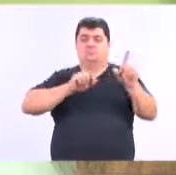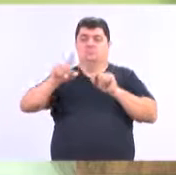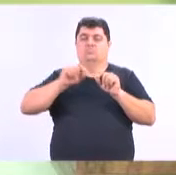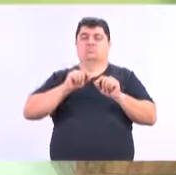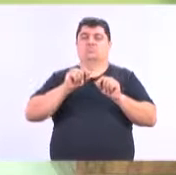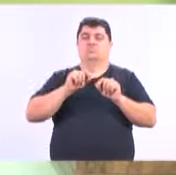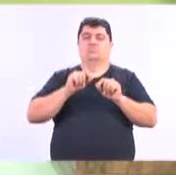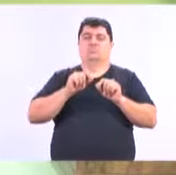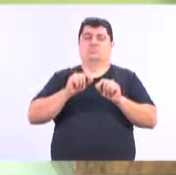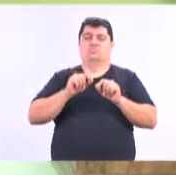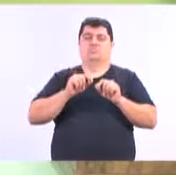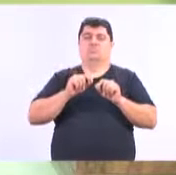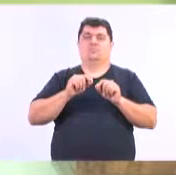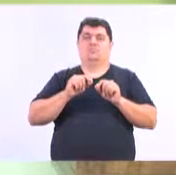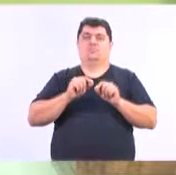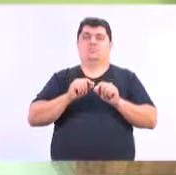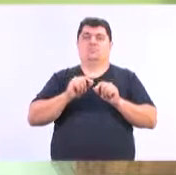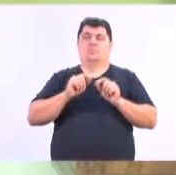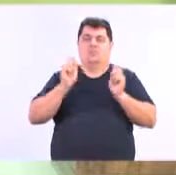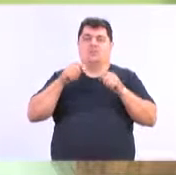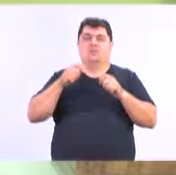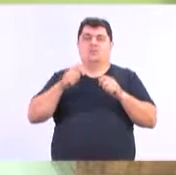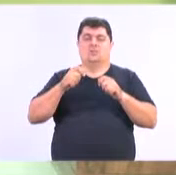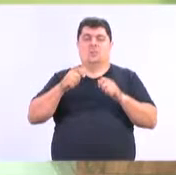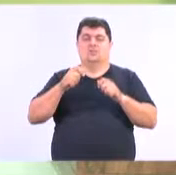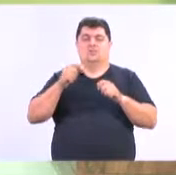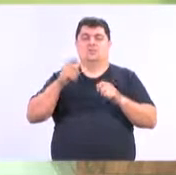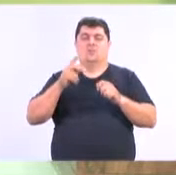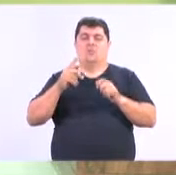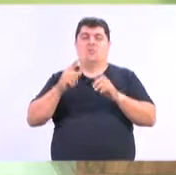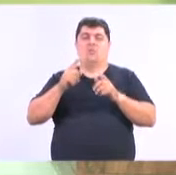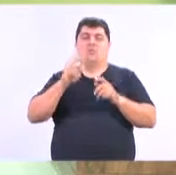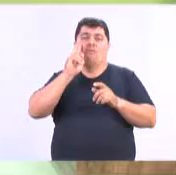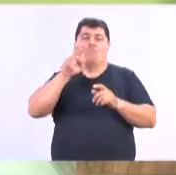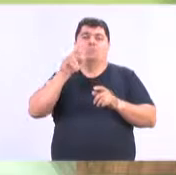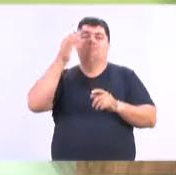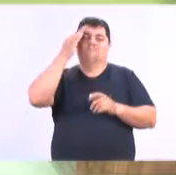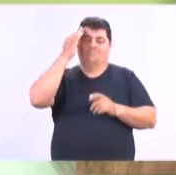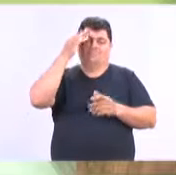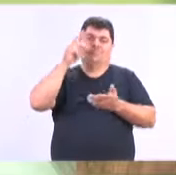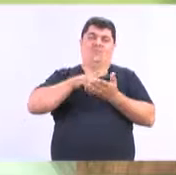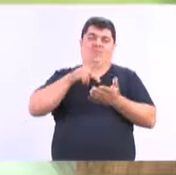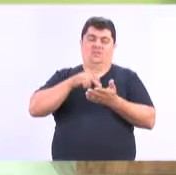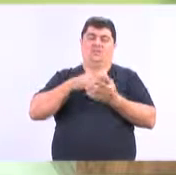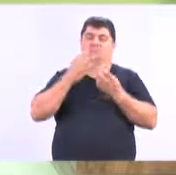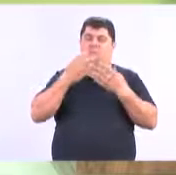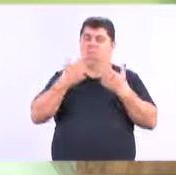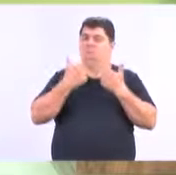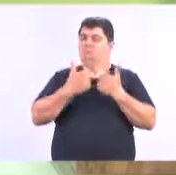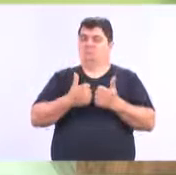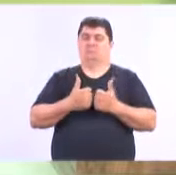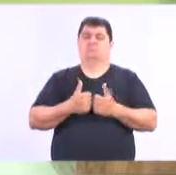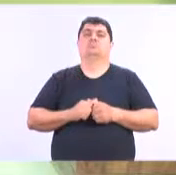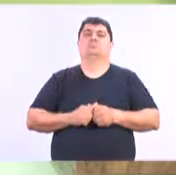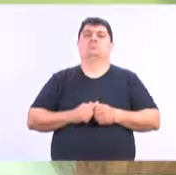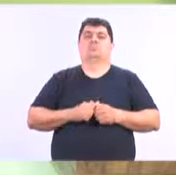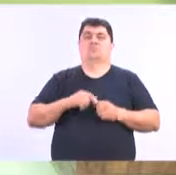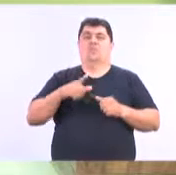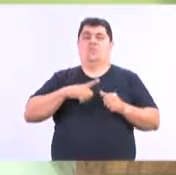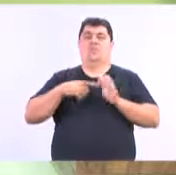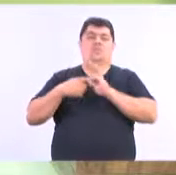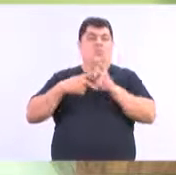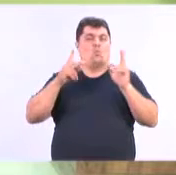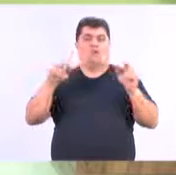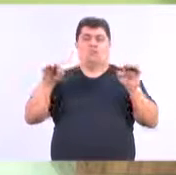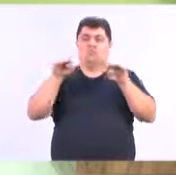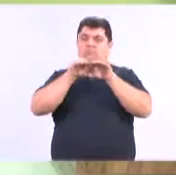decisões. Então, mostra que vocês realmente absorveram o conceito das demonstrações contábeis ou demonstrações financeiras, que representam a mesma